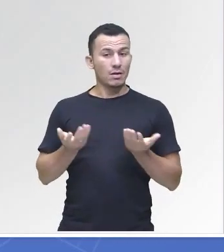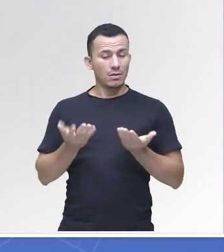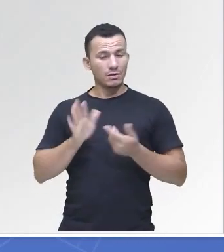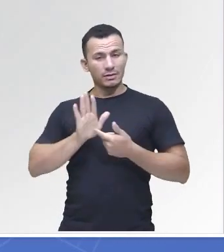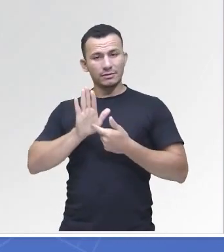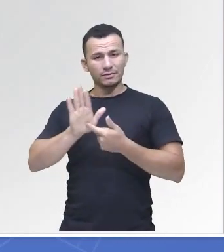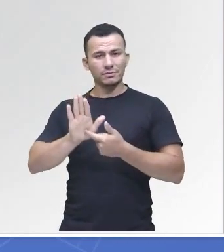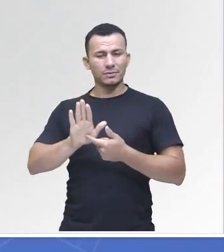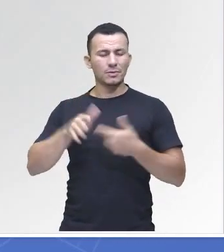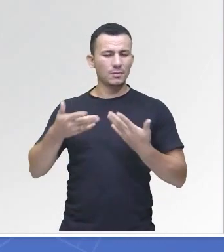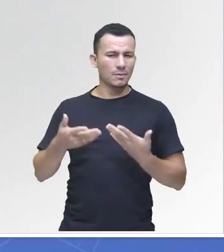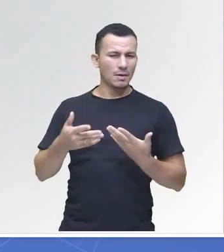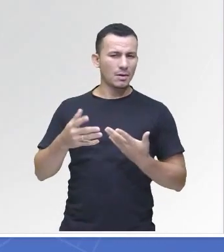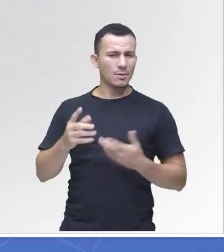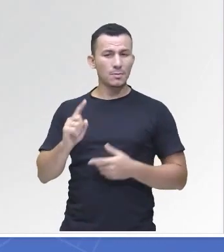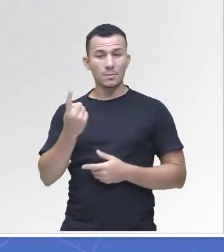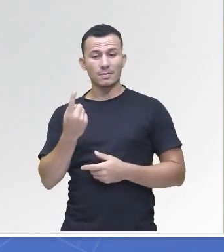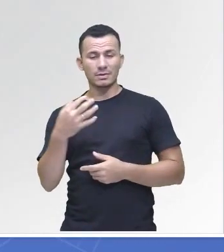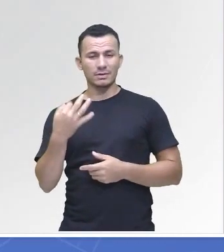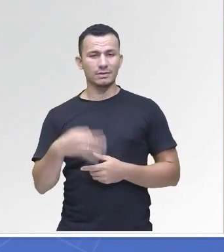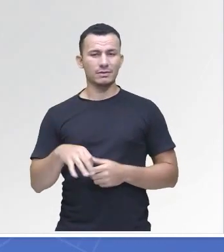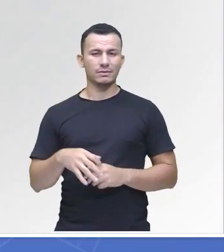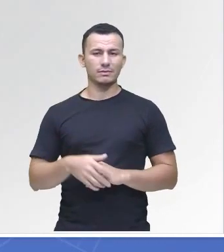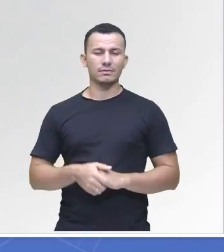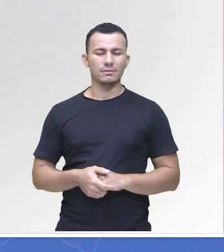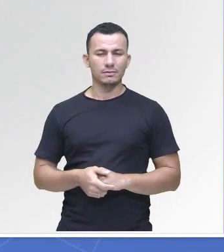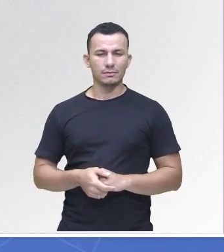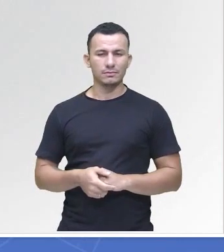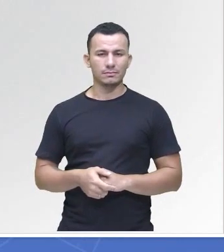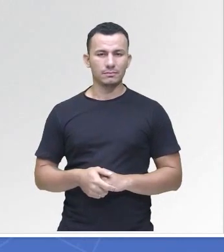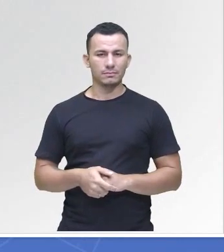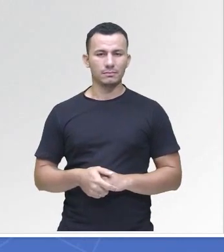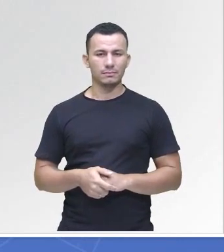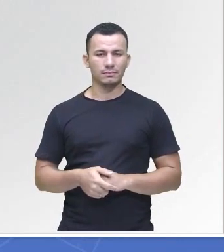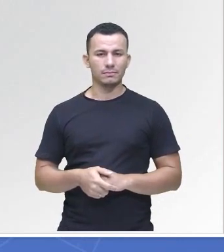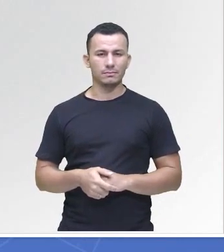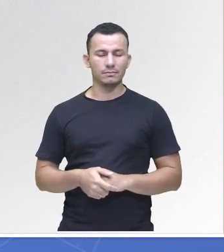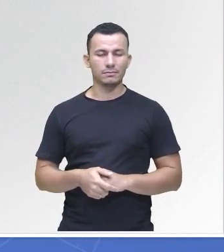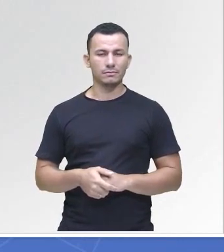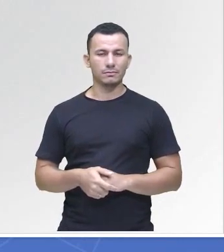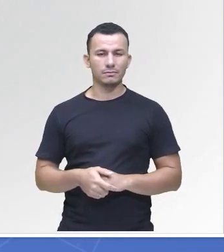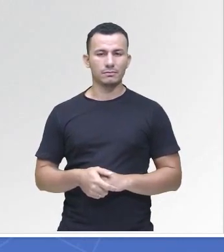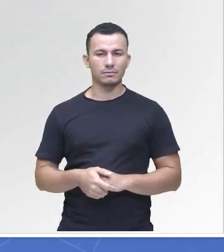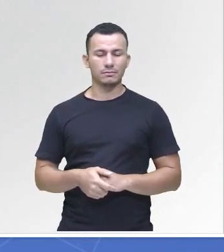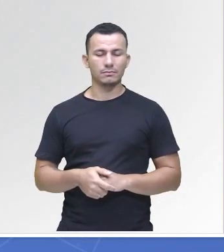qual seria essa nossa alternativa correta. Vamos lá, vamos ao nosso gabarito?